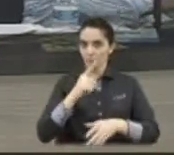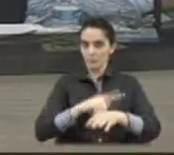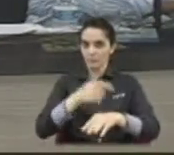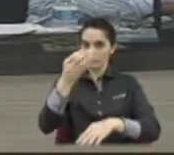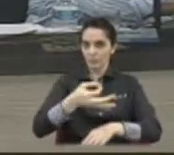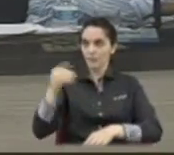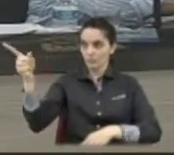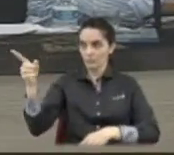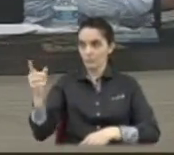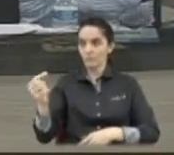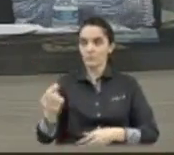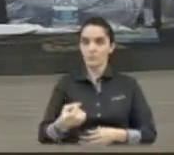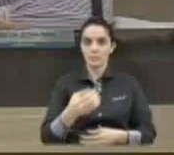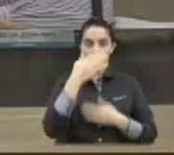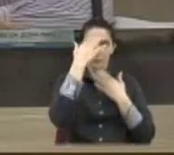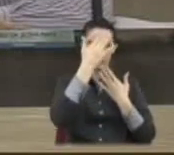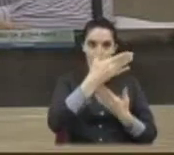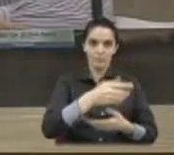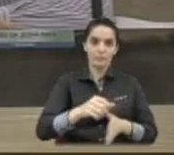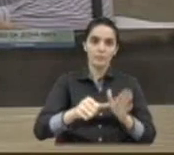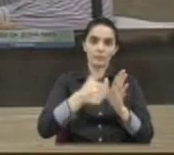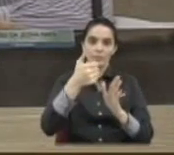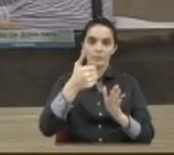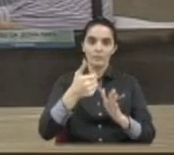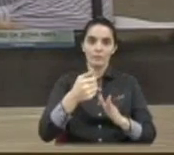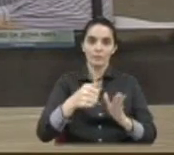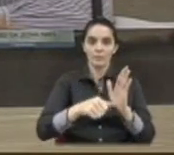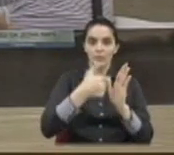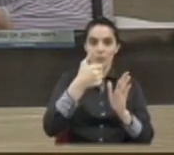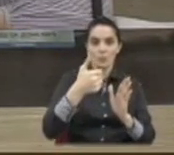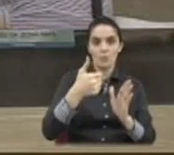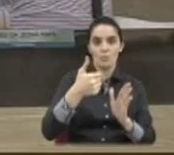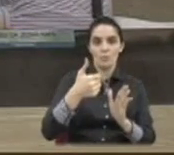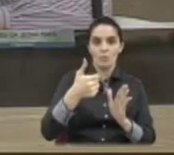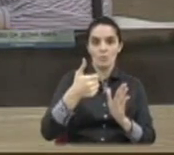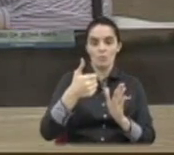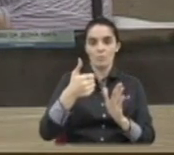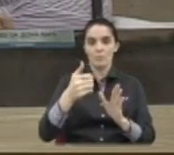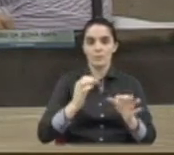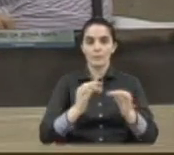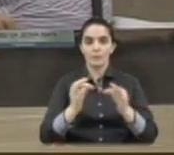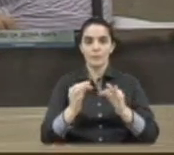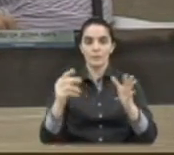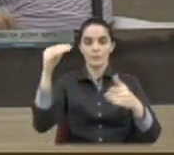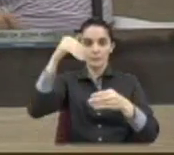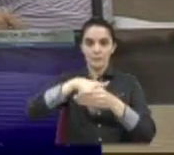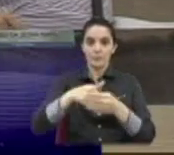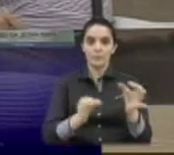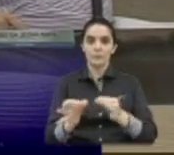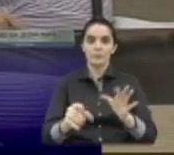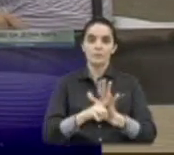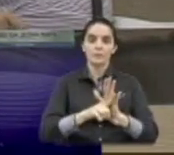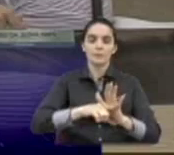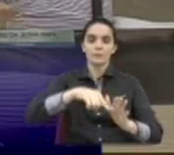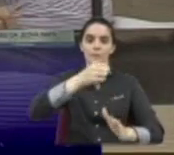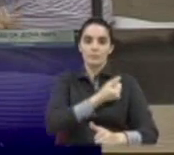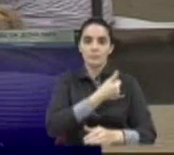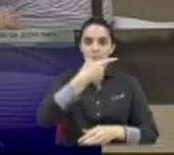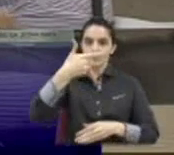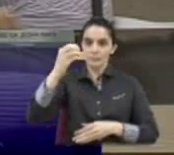se manifesta, ok? Tá, obrigado, presidente. Item 1 da pauta. O primeiro turno de discussão e votação do projeto de lei número